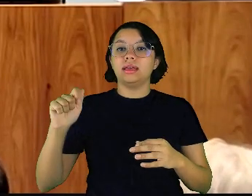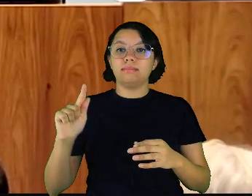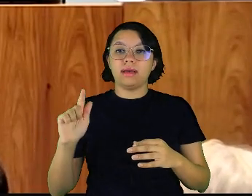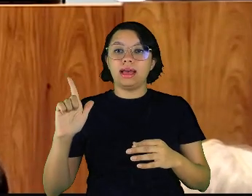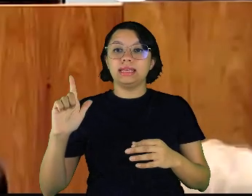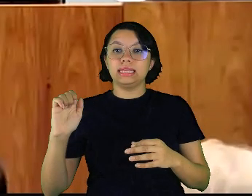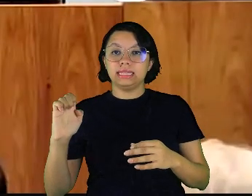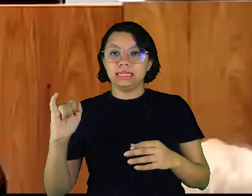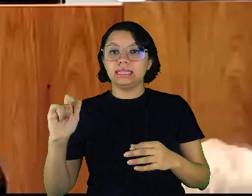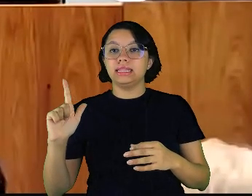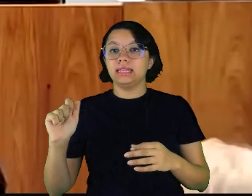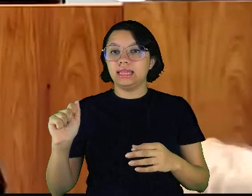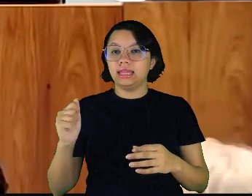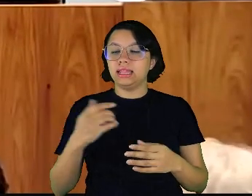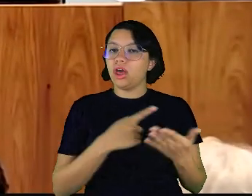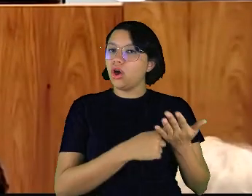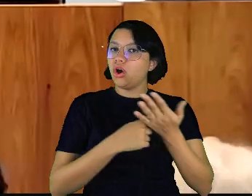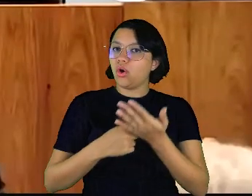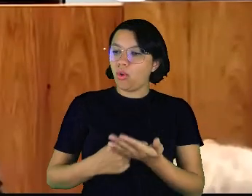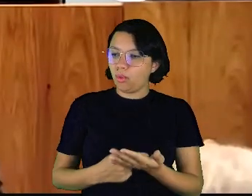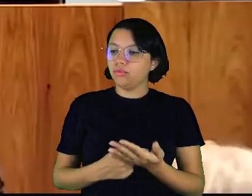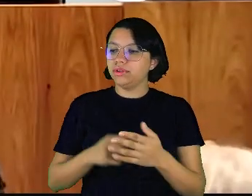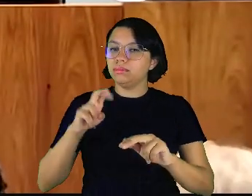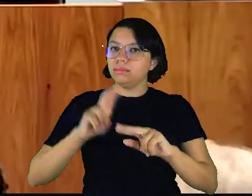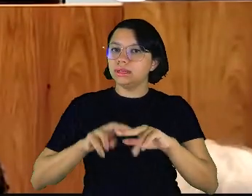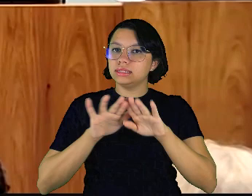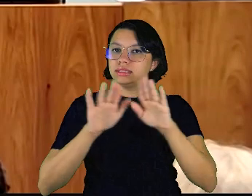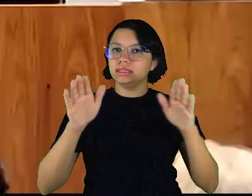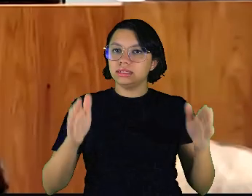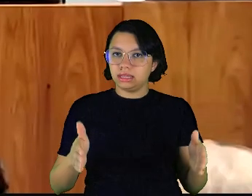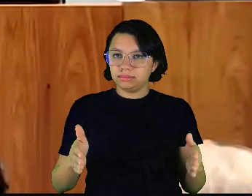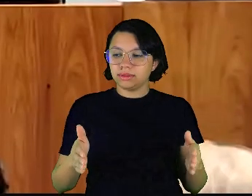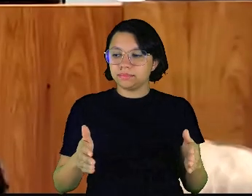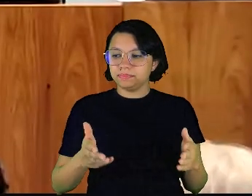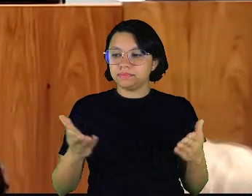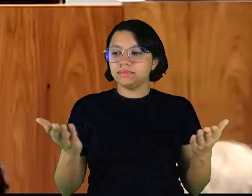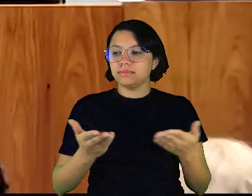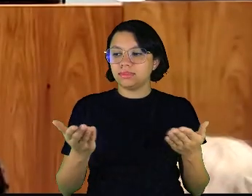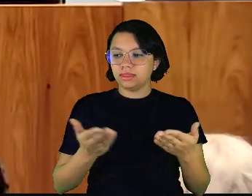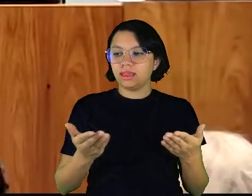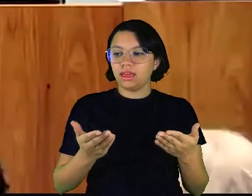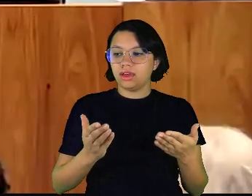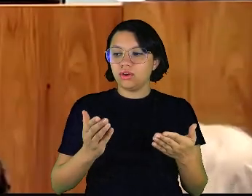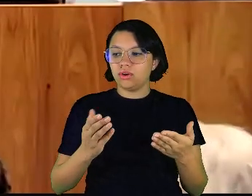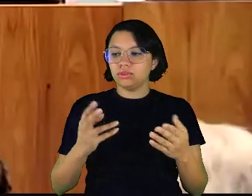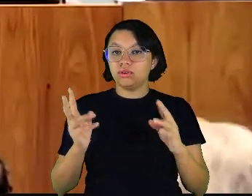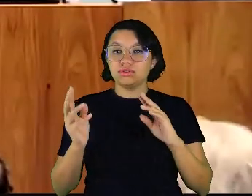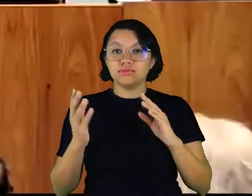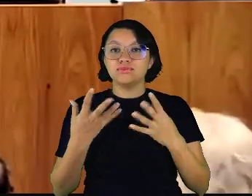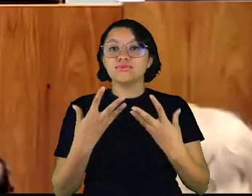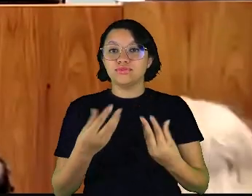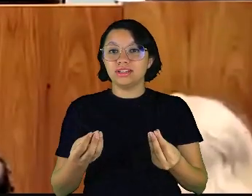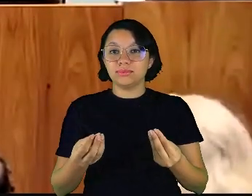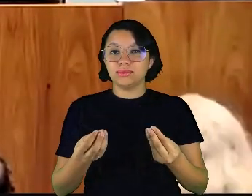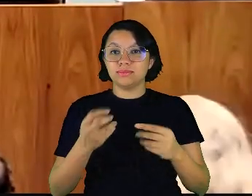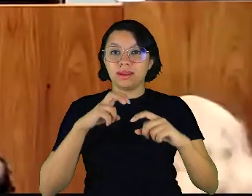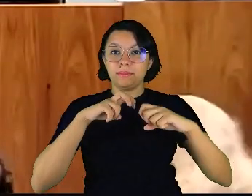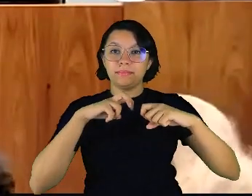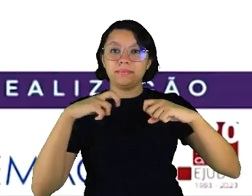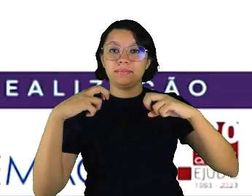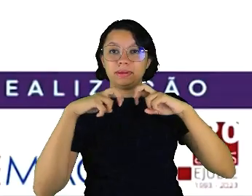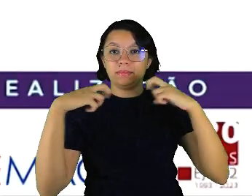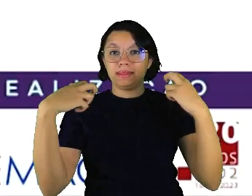eu convido para que tomem seus lugares à mesa e nós, então, tomaremos o nosso lugar na plateia.